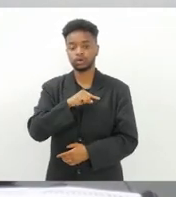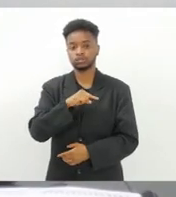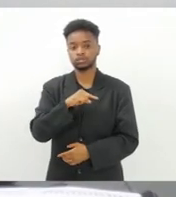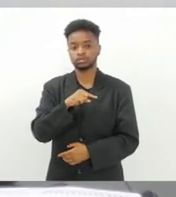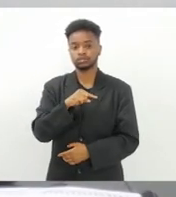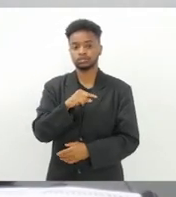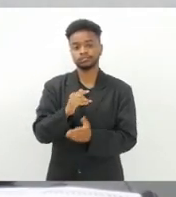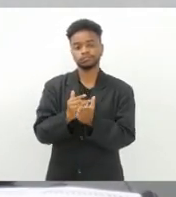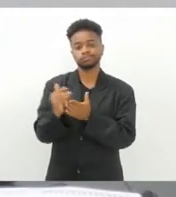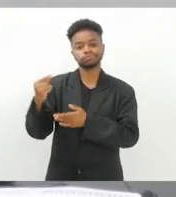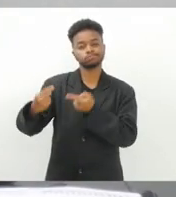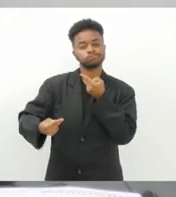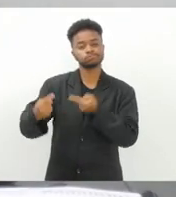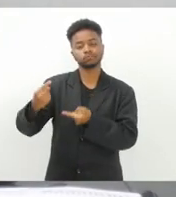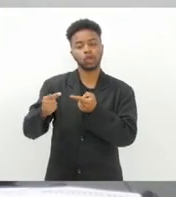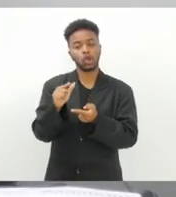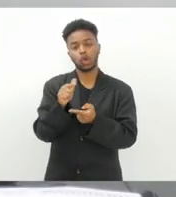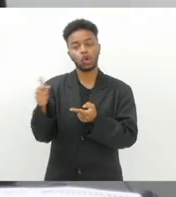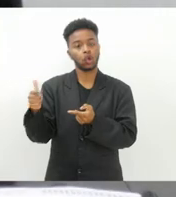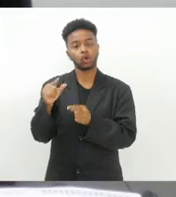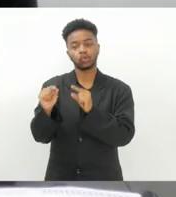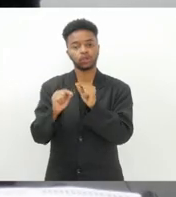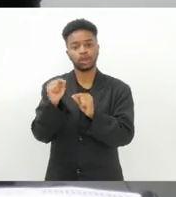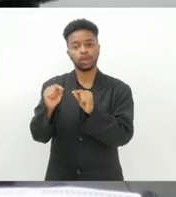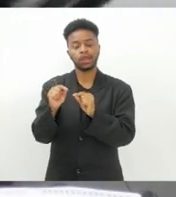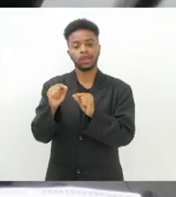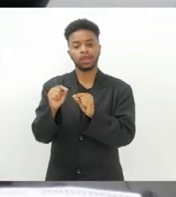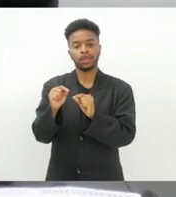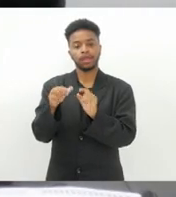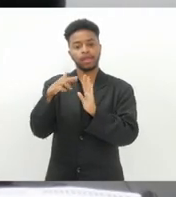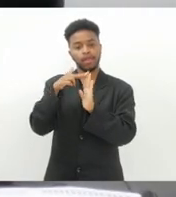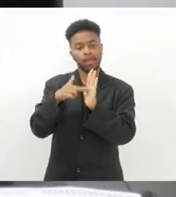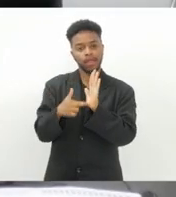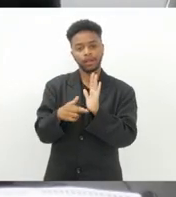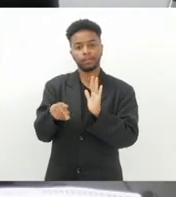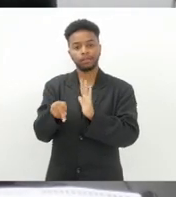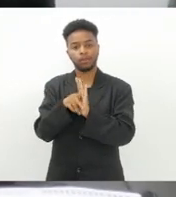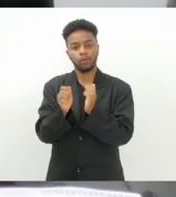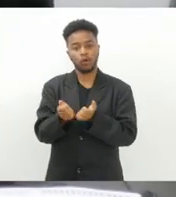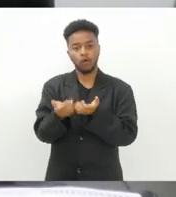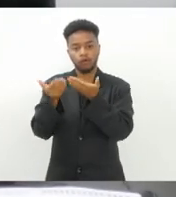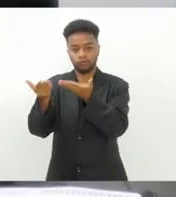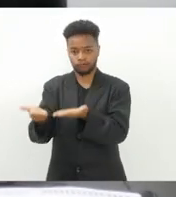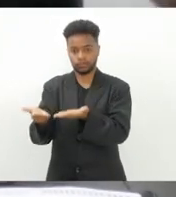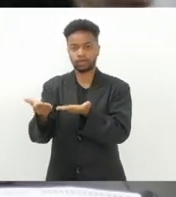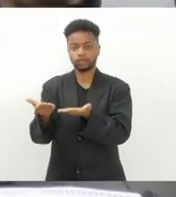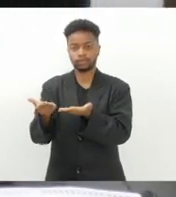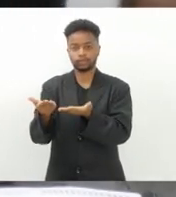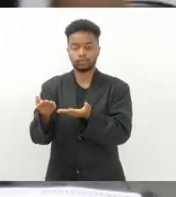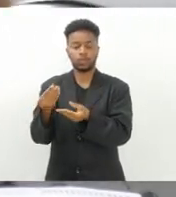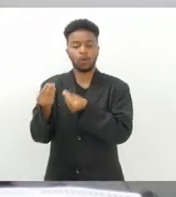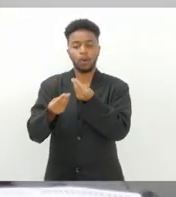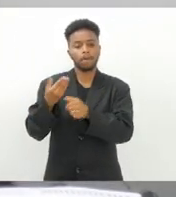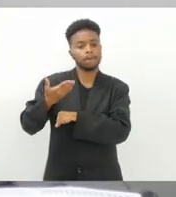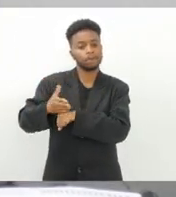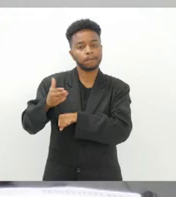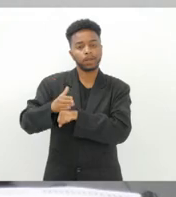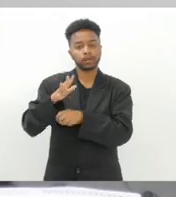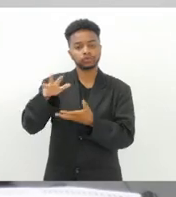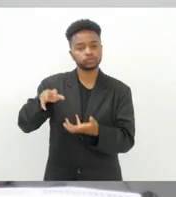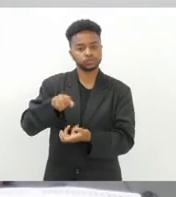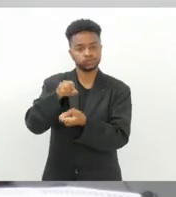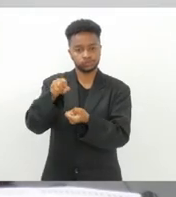outro debate, que é o decálogo das oferendas, né, nas práticas sustentáveis.